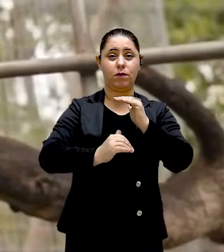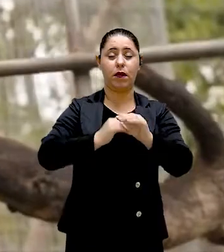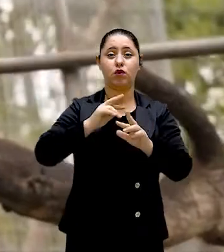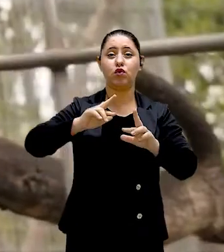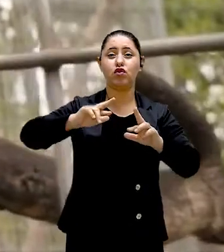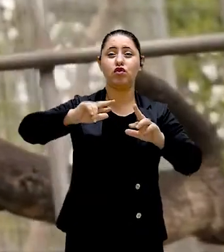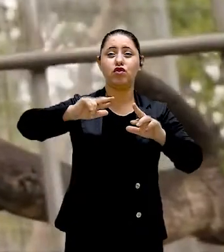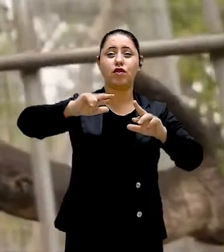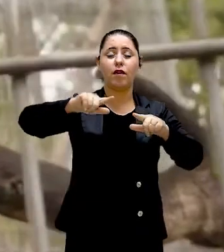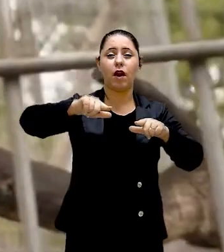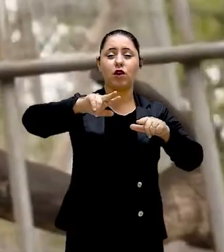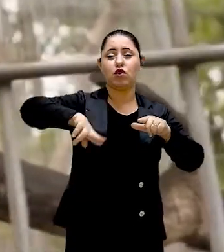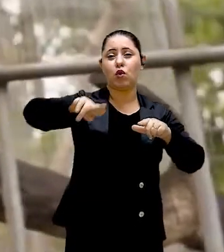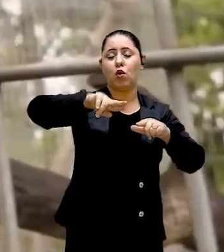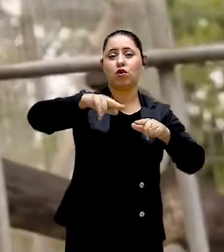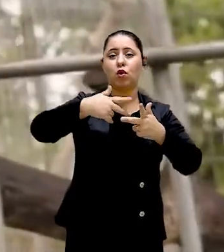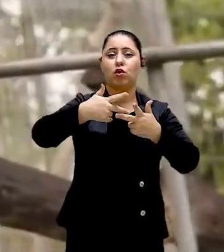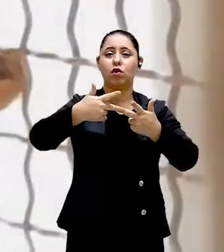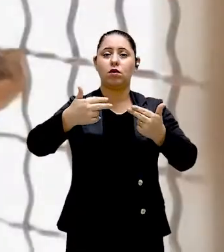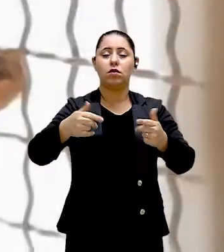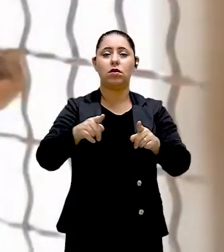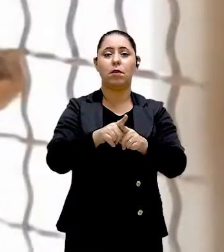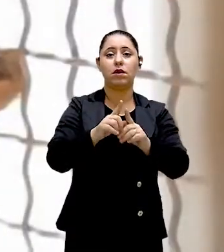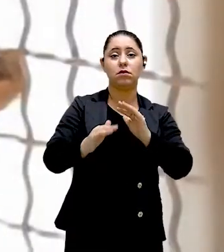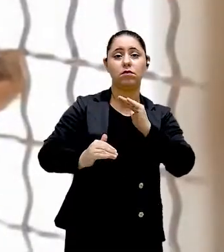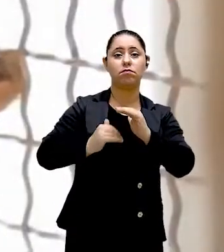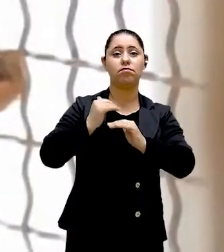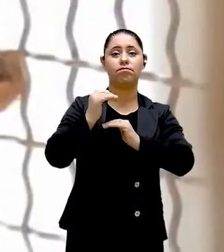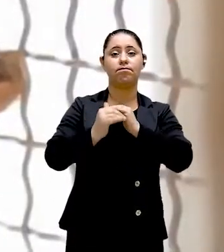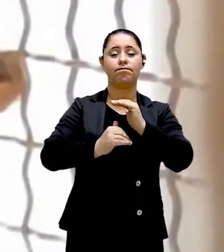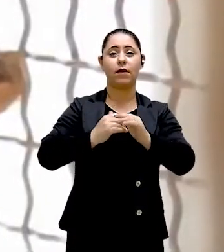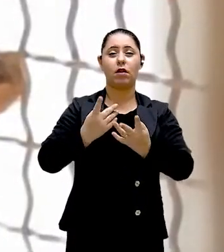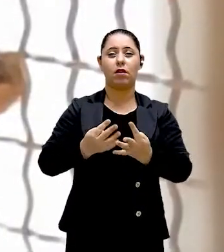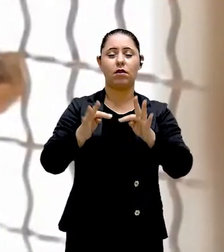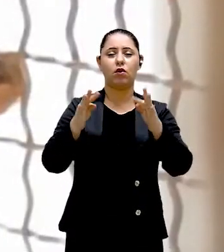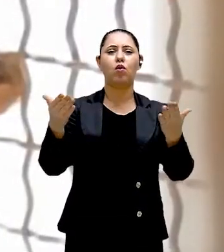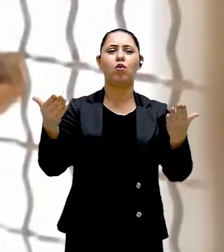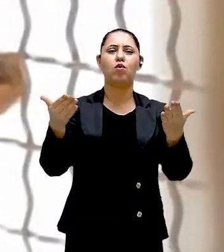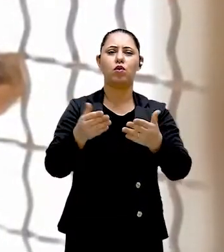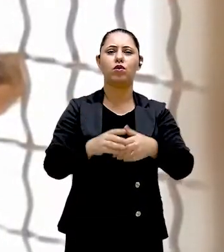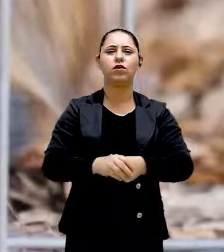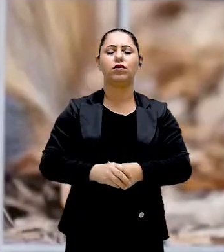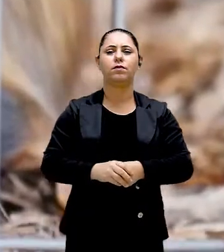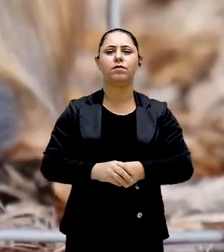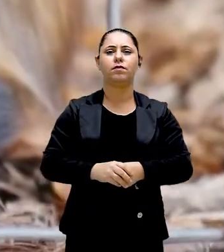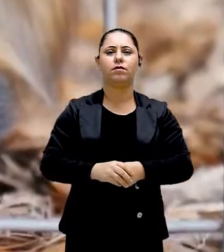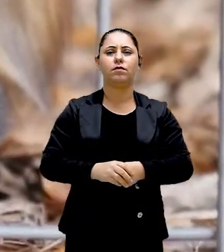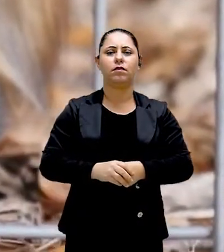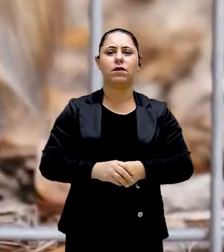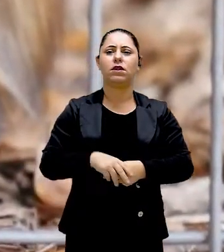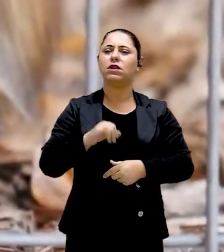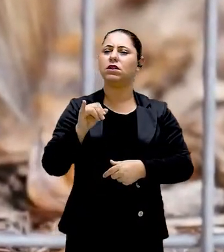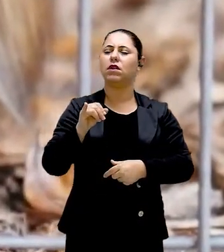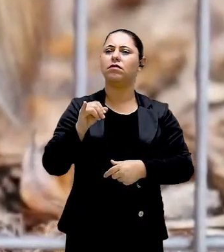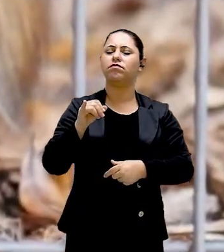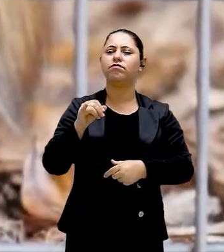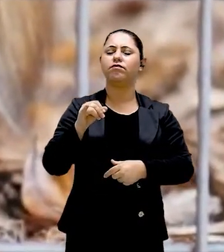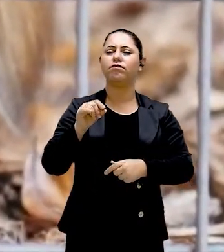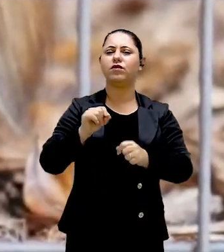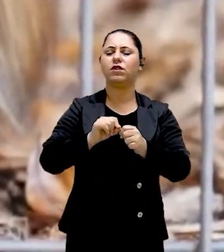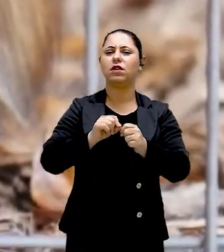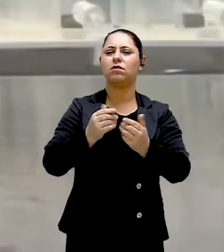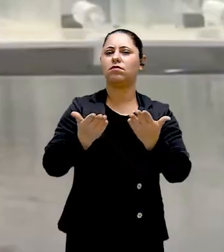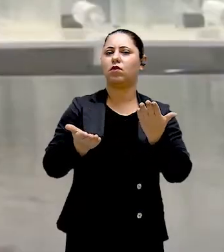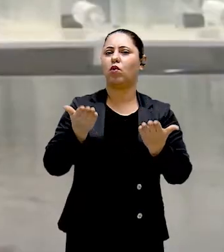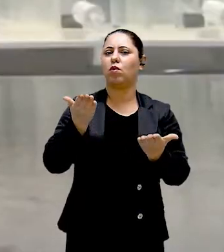validação, depende muito desse desenvolvimento tecnológico. Hoje em dia, se a gente for tirar uma média, a